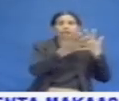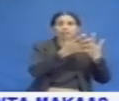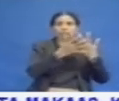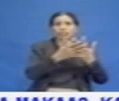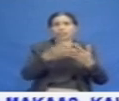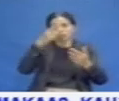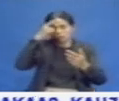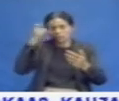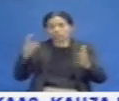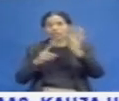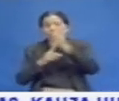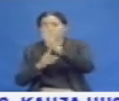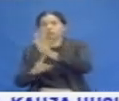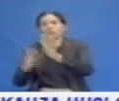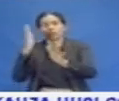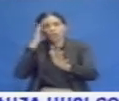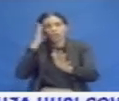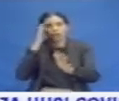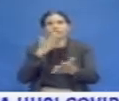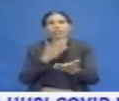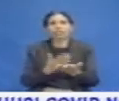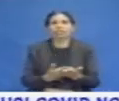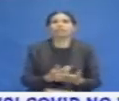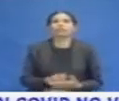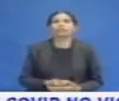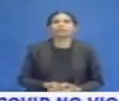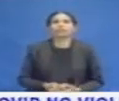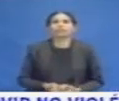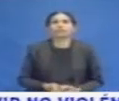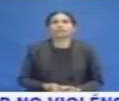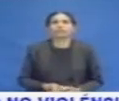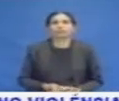expressa sirania opinião Amaru Ornai Lucas Monteiro, ba RTL.